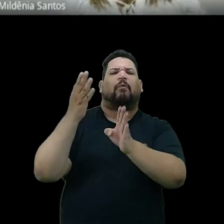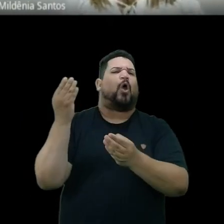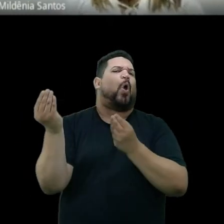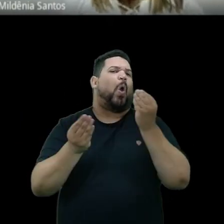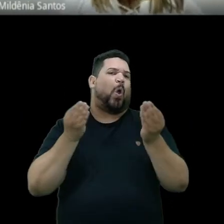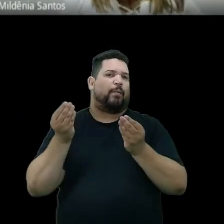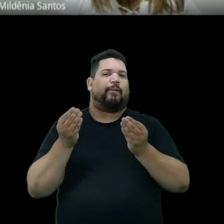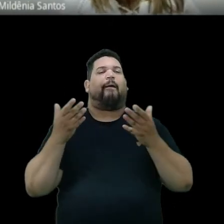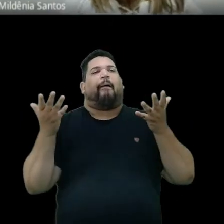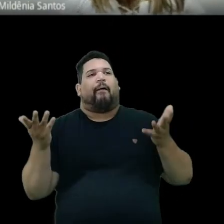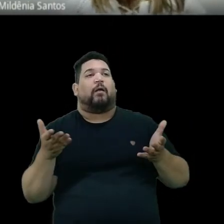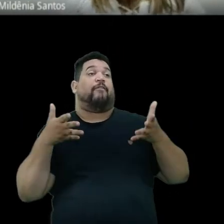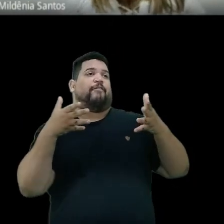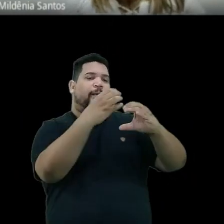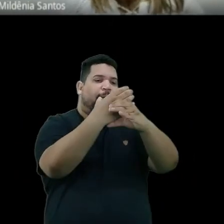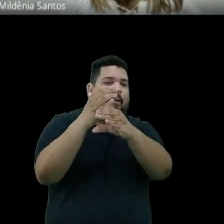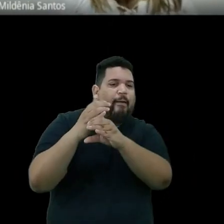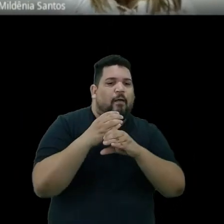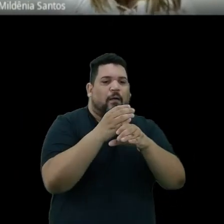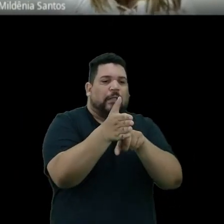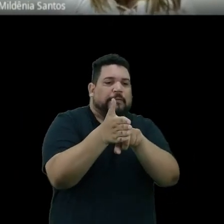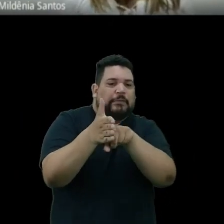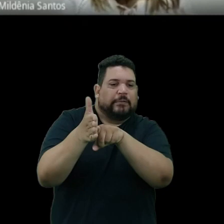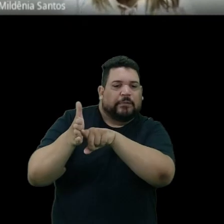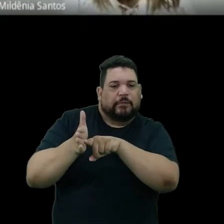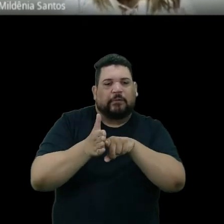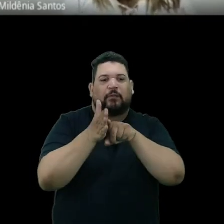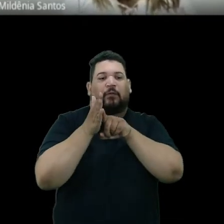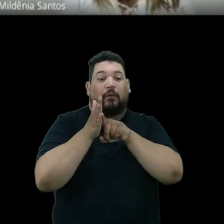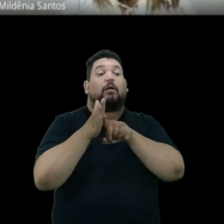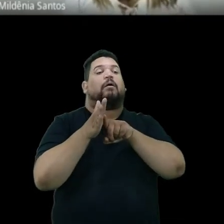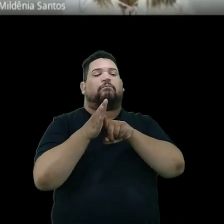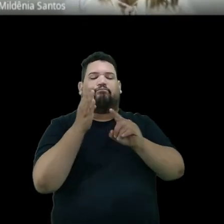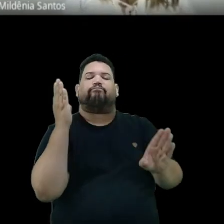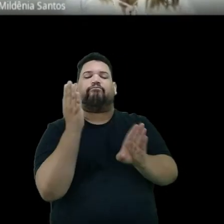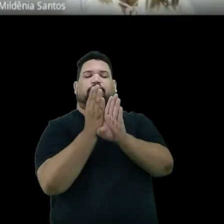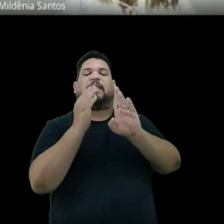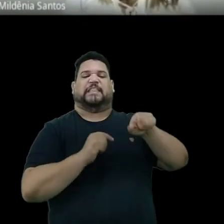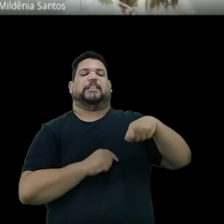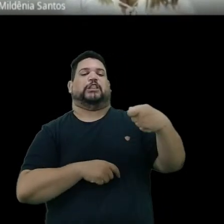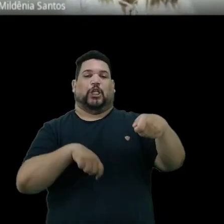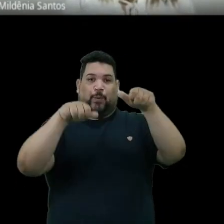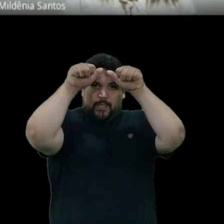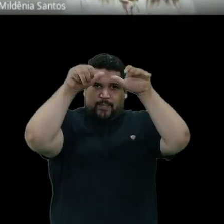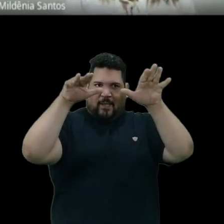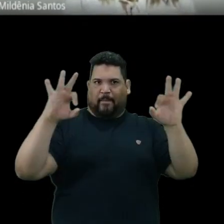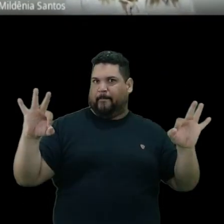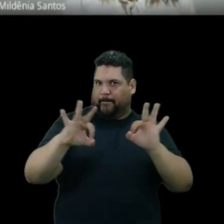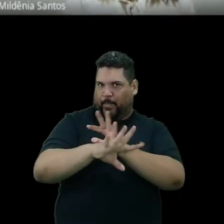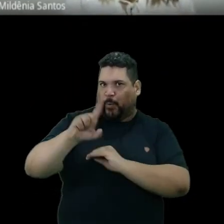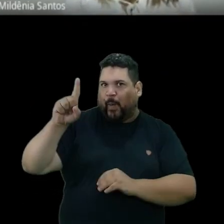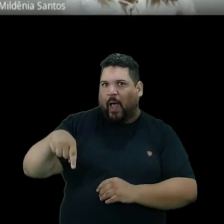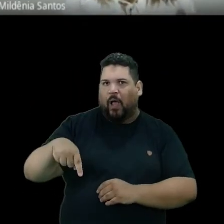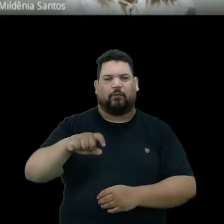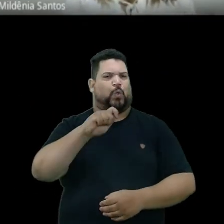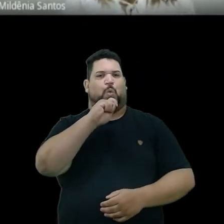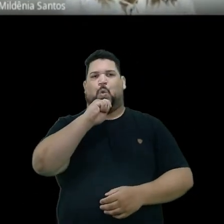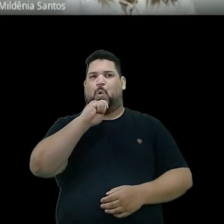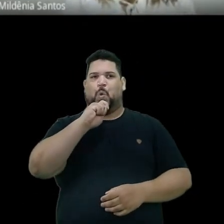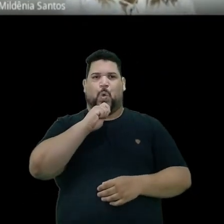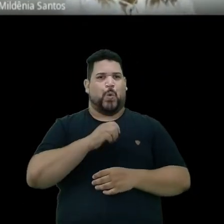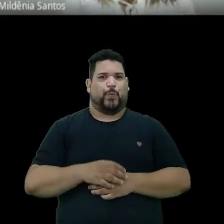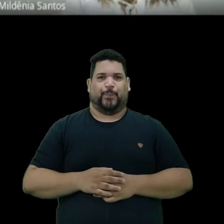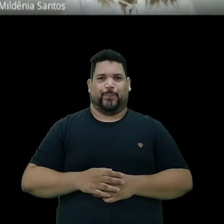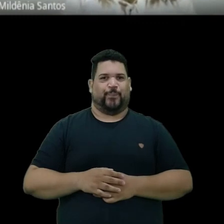no laboratório, faz um exame de imagem e vê que tem um TEA. Não é assim. Por isso,